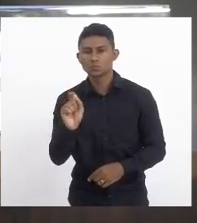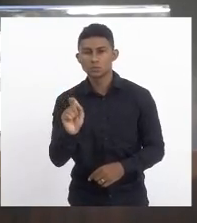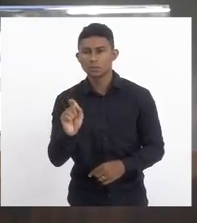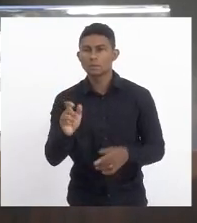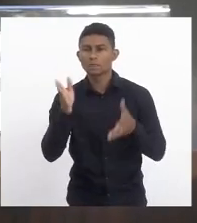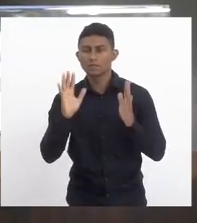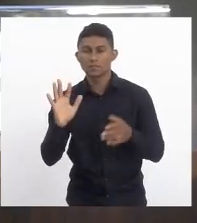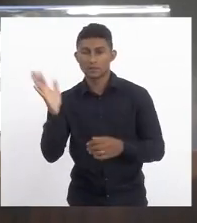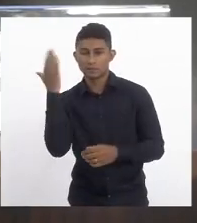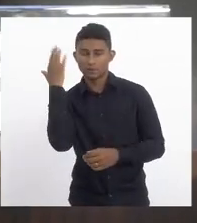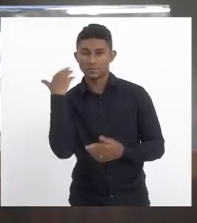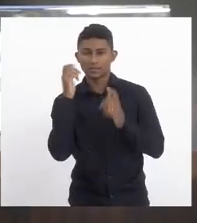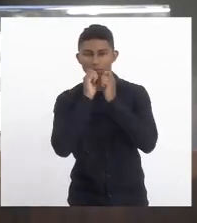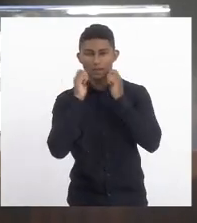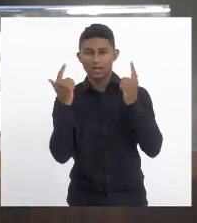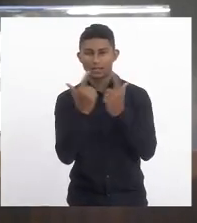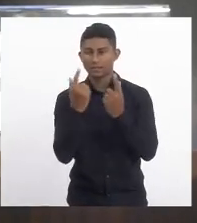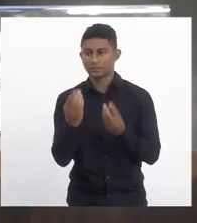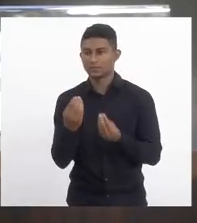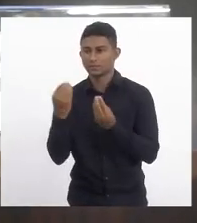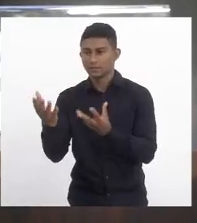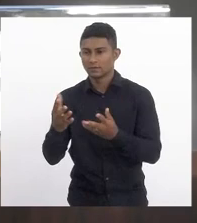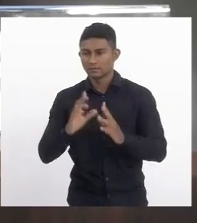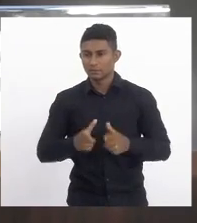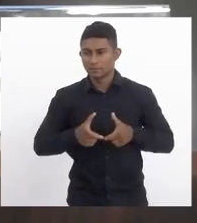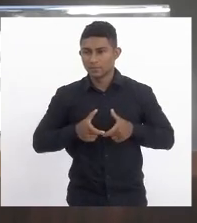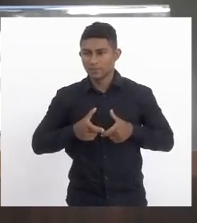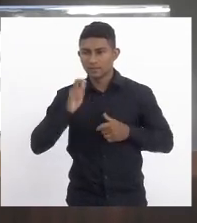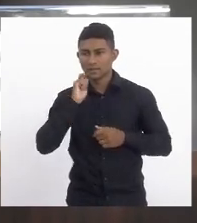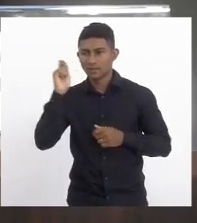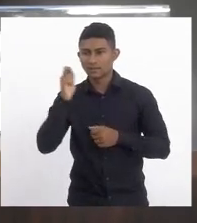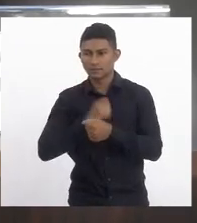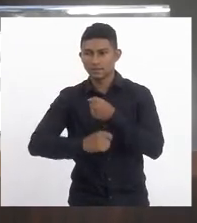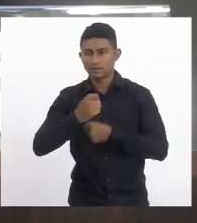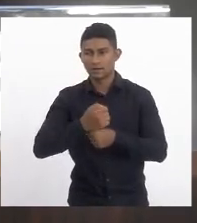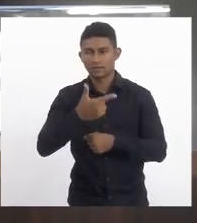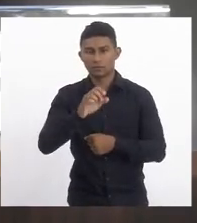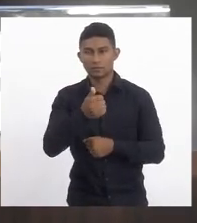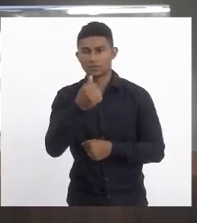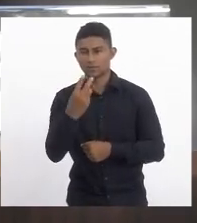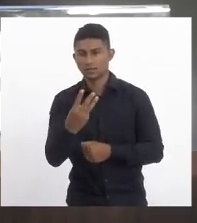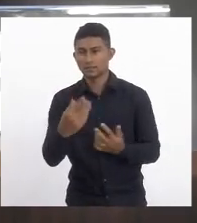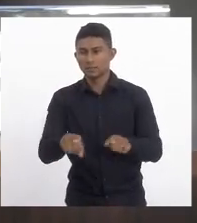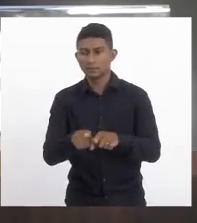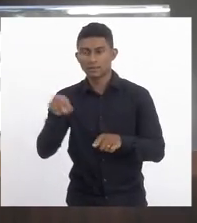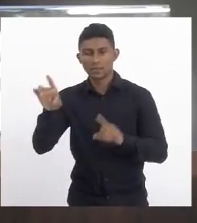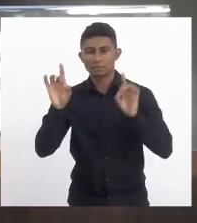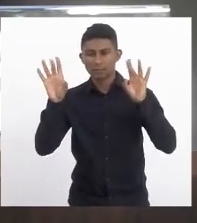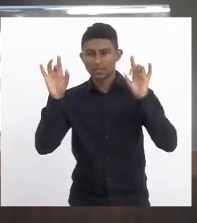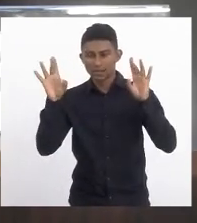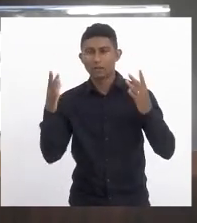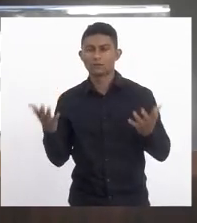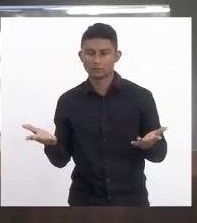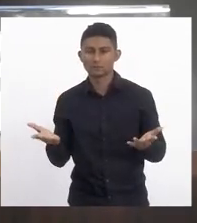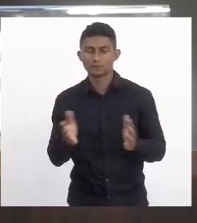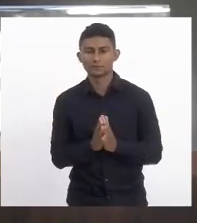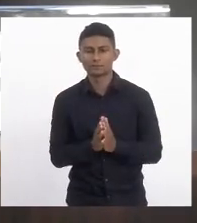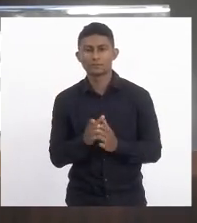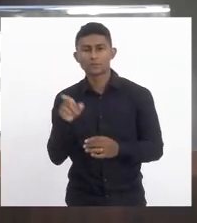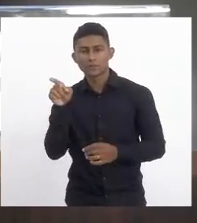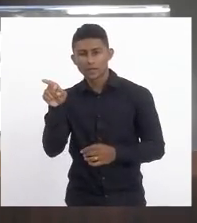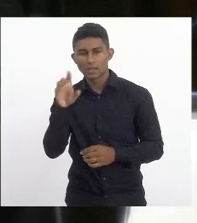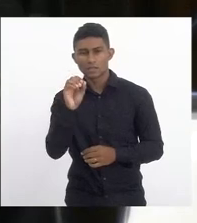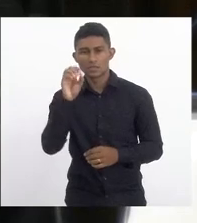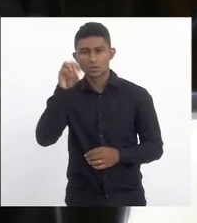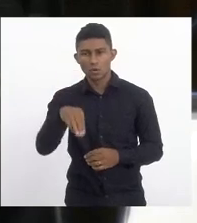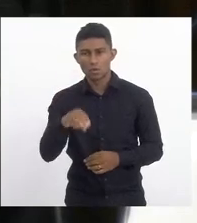foi agraciado pela Alerj com a Medalha Tiradentes em 2013, é igualmente especial para todos nós. Dom Orani tem